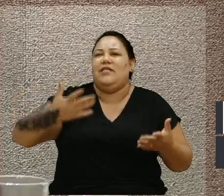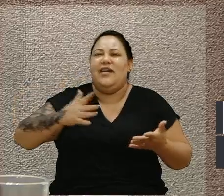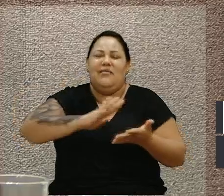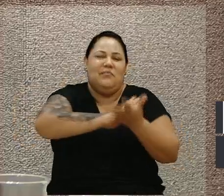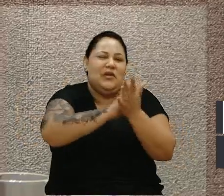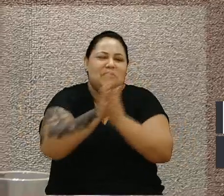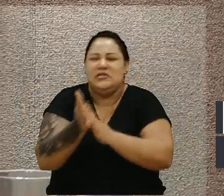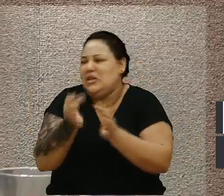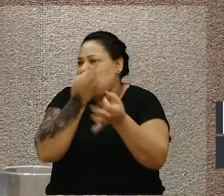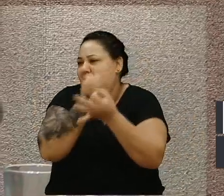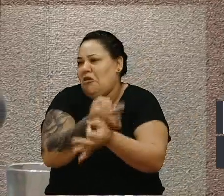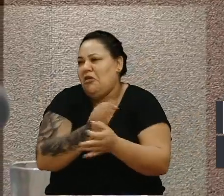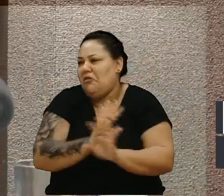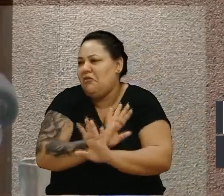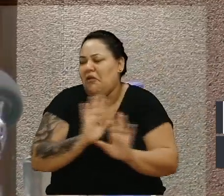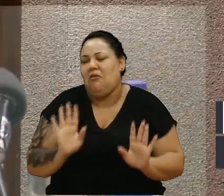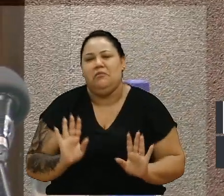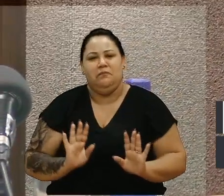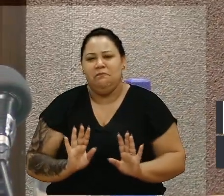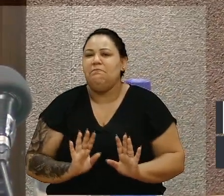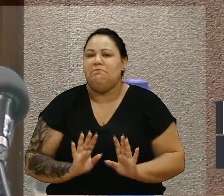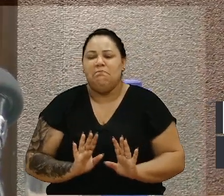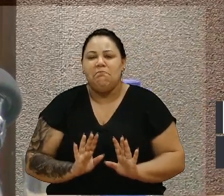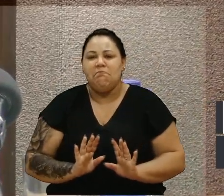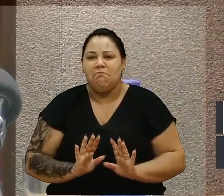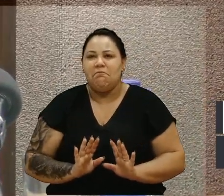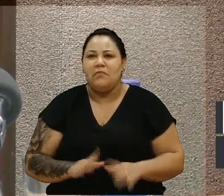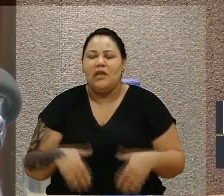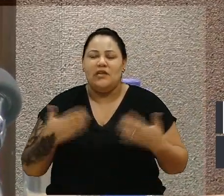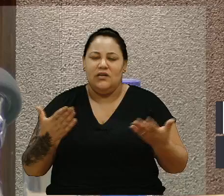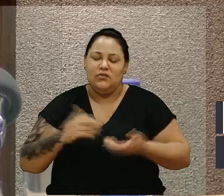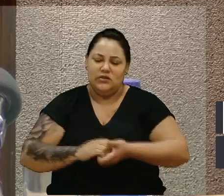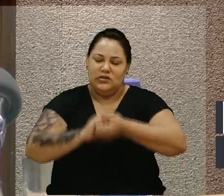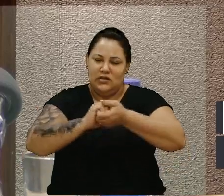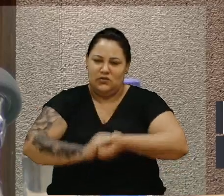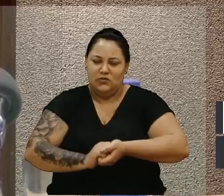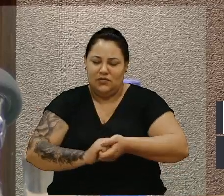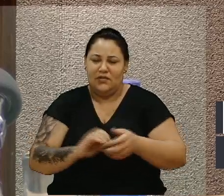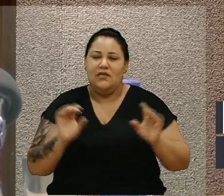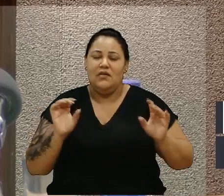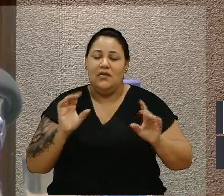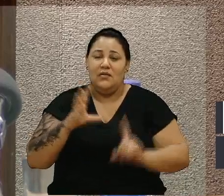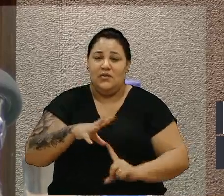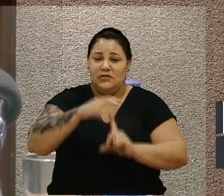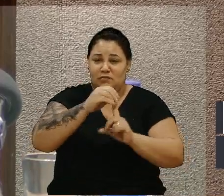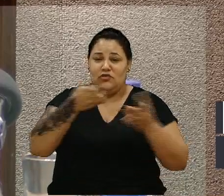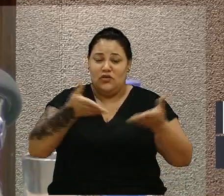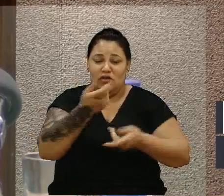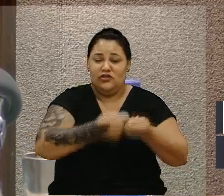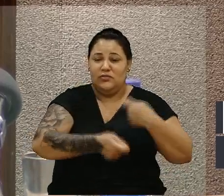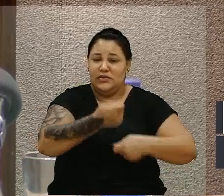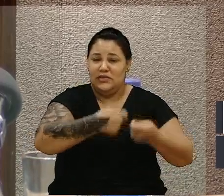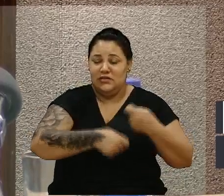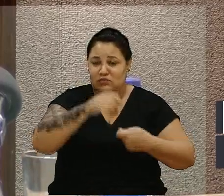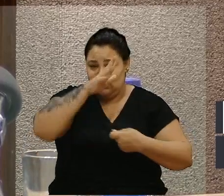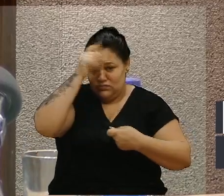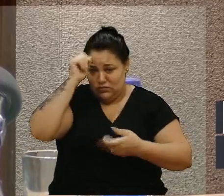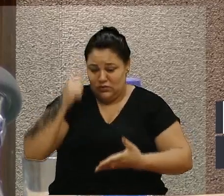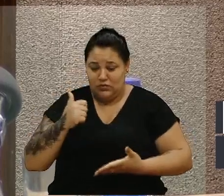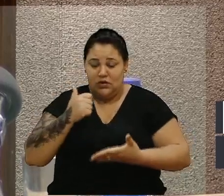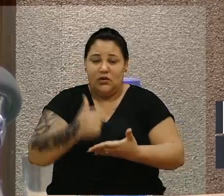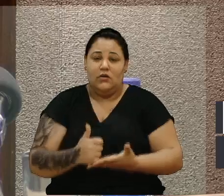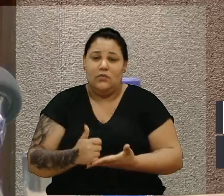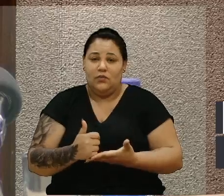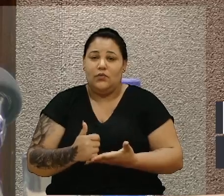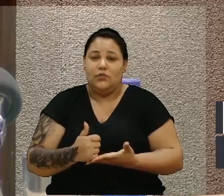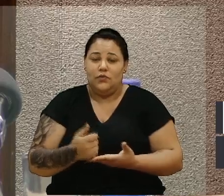preconceito terrível, né? Terrível. Né? Então, saúdo principalmente agora a administração municipal pelo apoio financeiro que